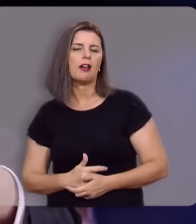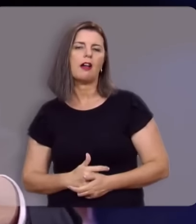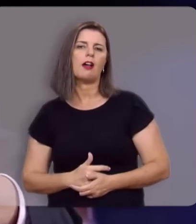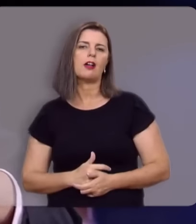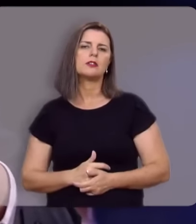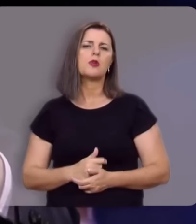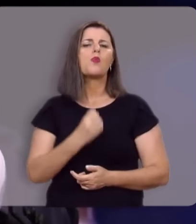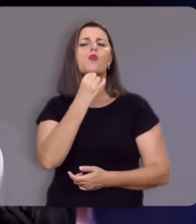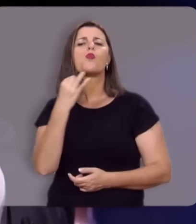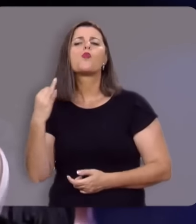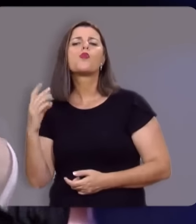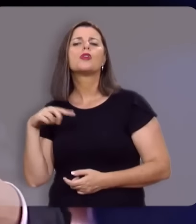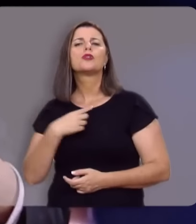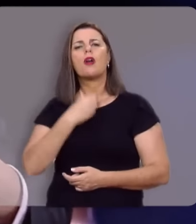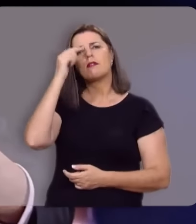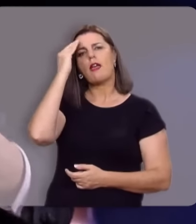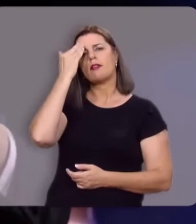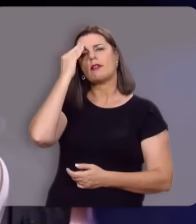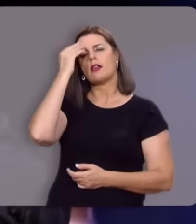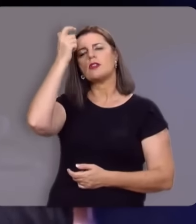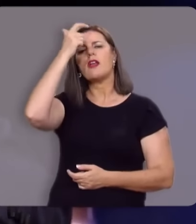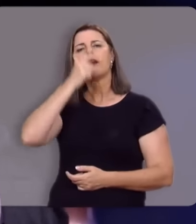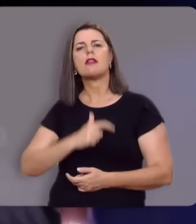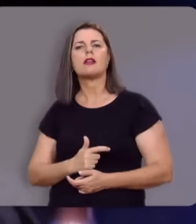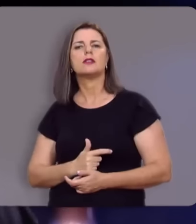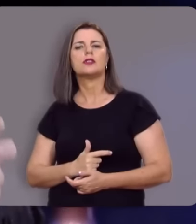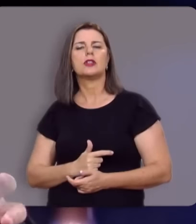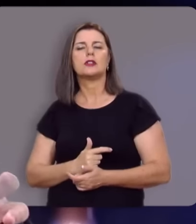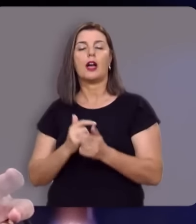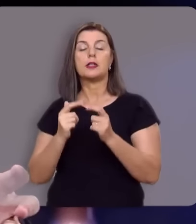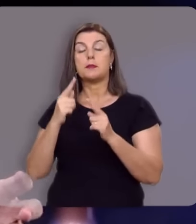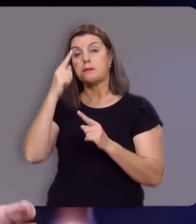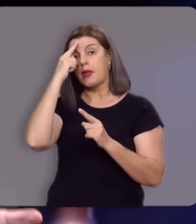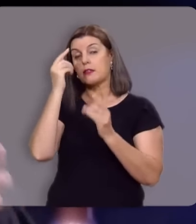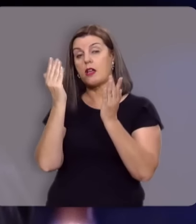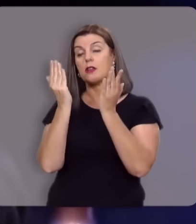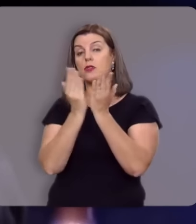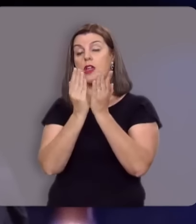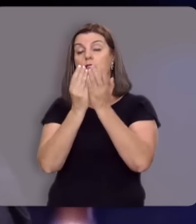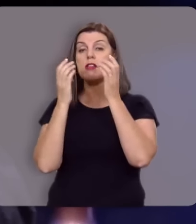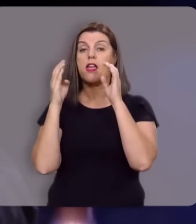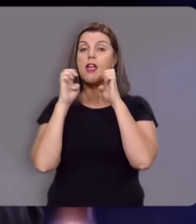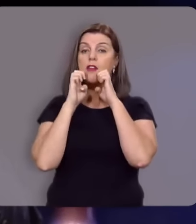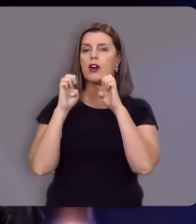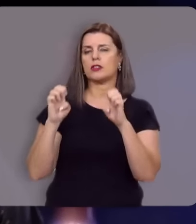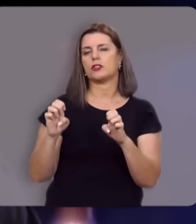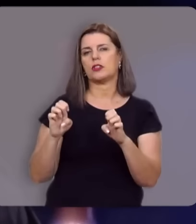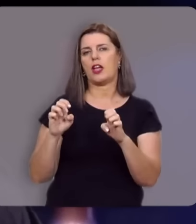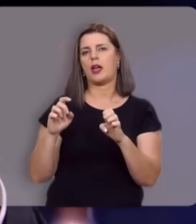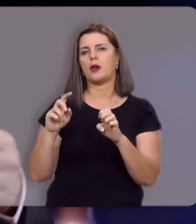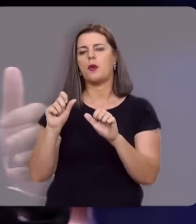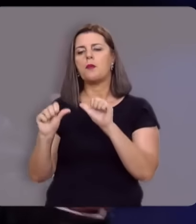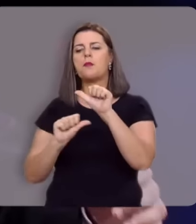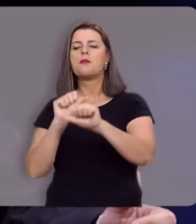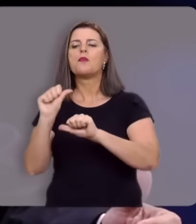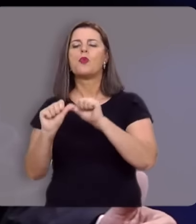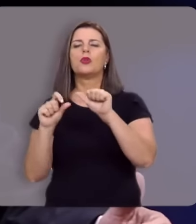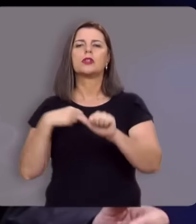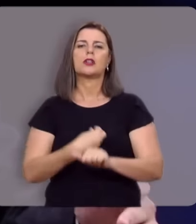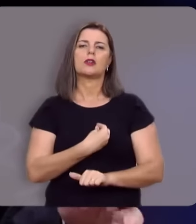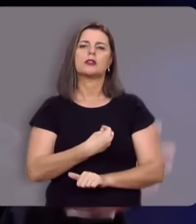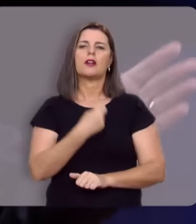O quanto entender a nossa identidade a partir do Evangelho muda a forma como nós vamos traçar